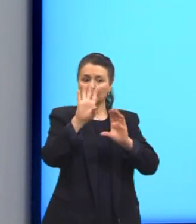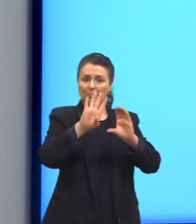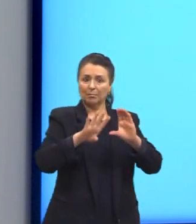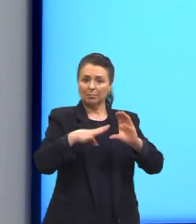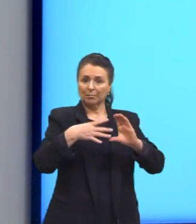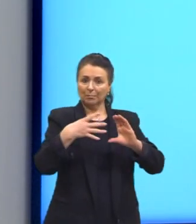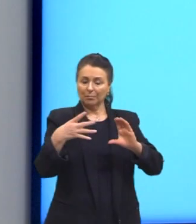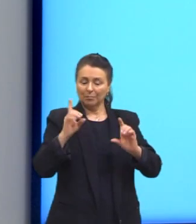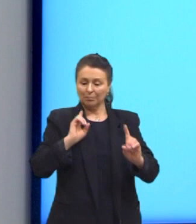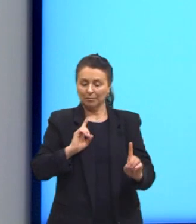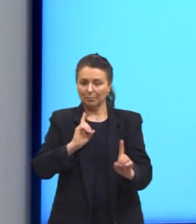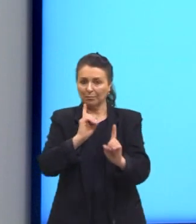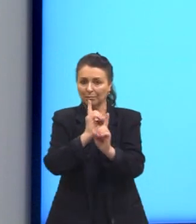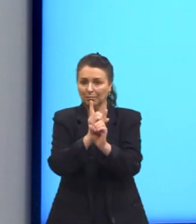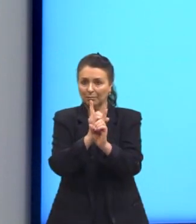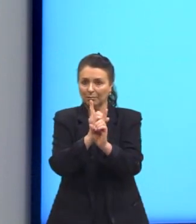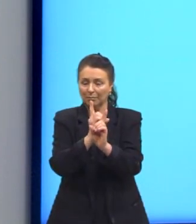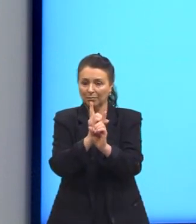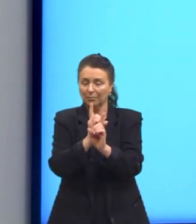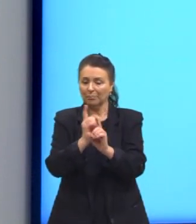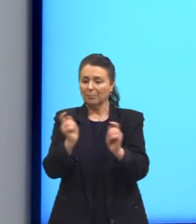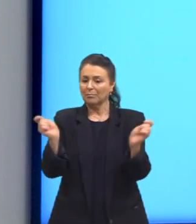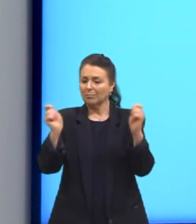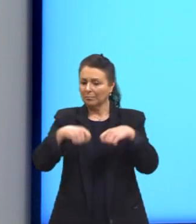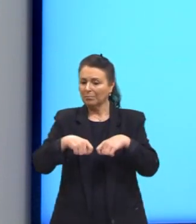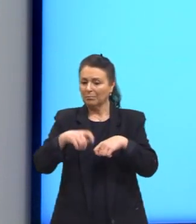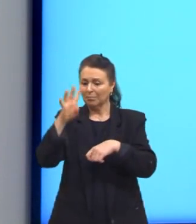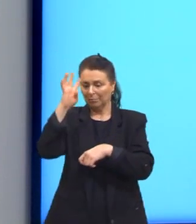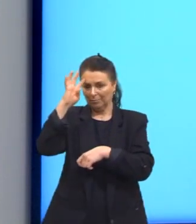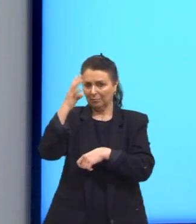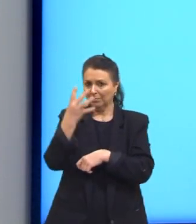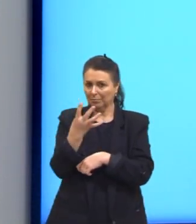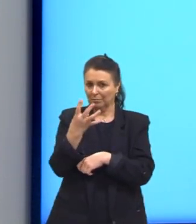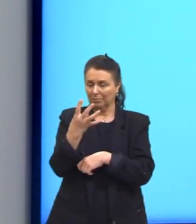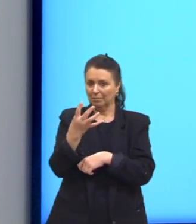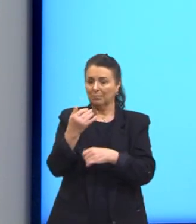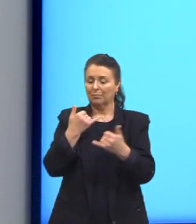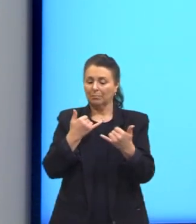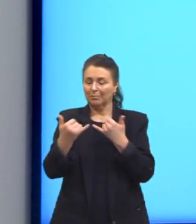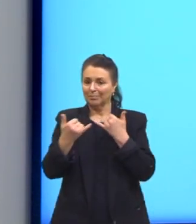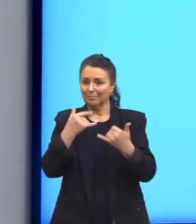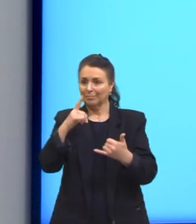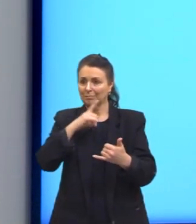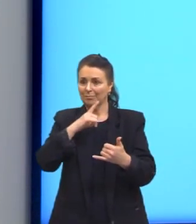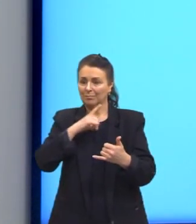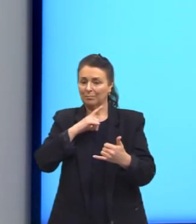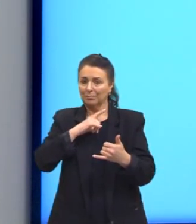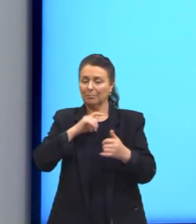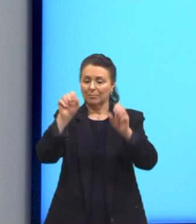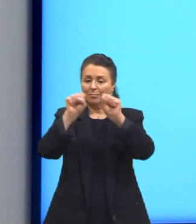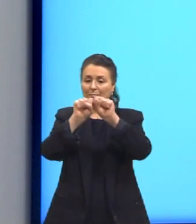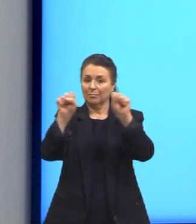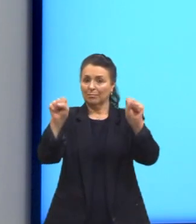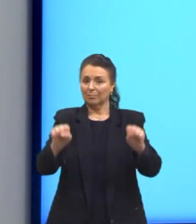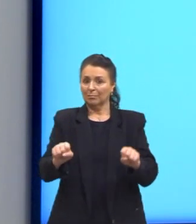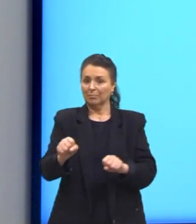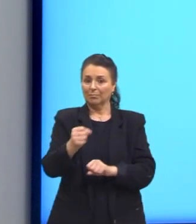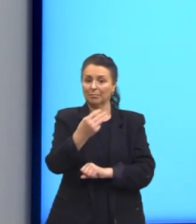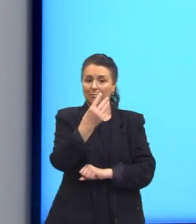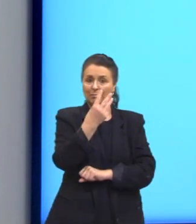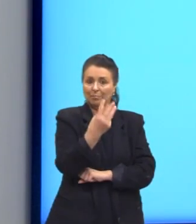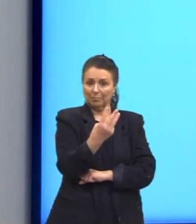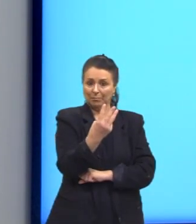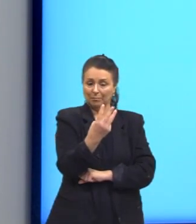Para chegar ali nessas possíveis soluções. Então, por exemplo, aqui nós temos um sistema que tem três